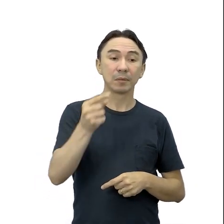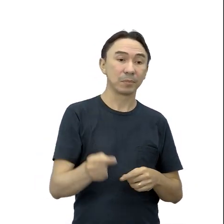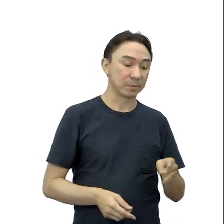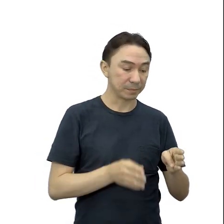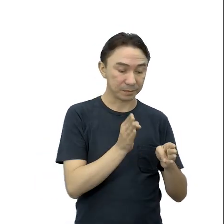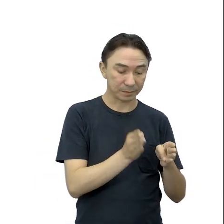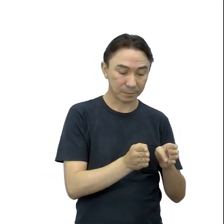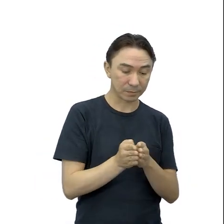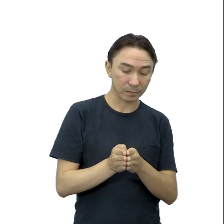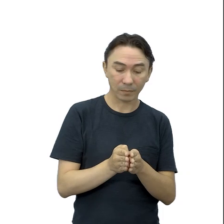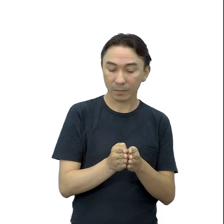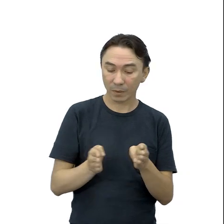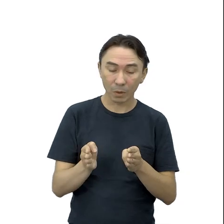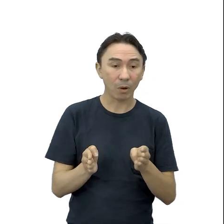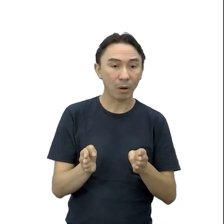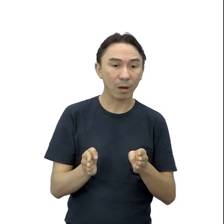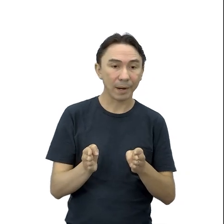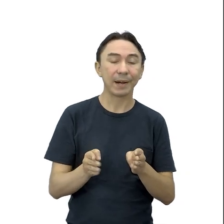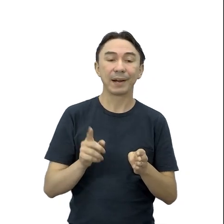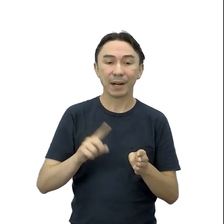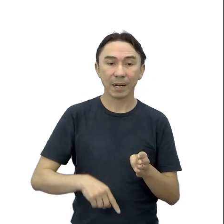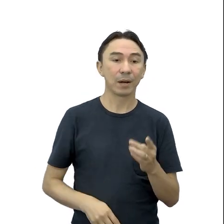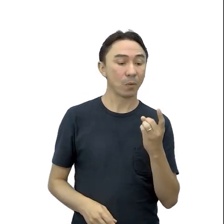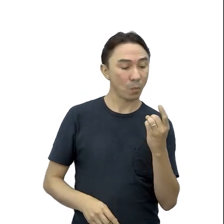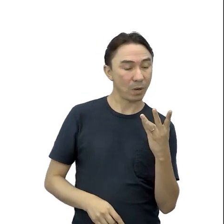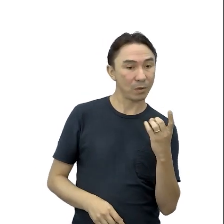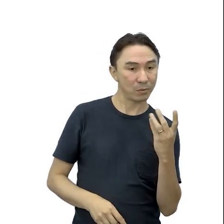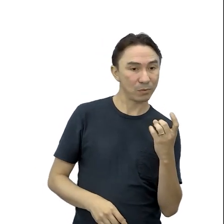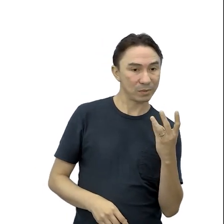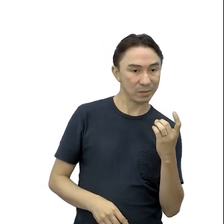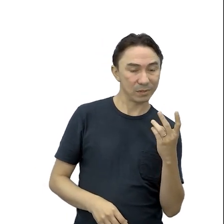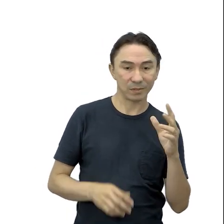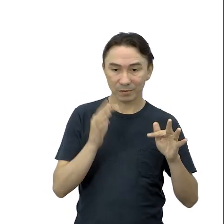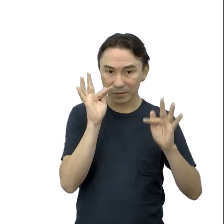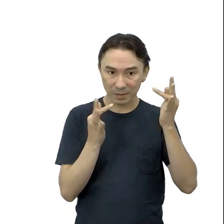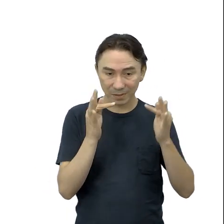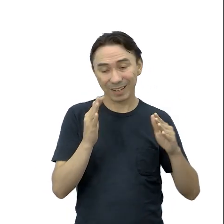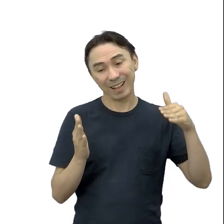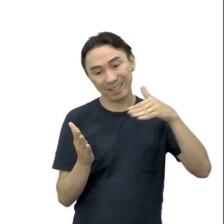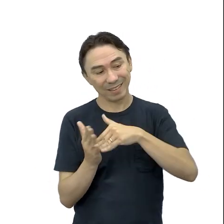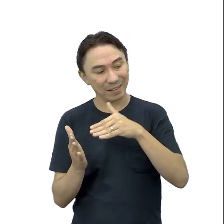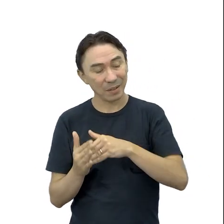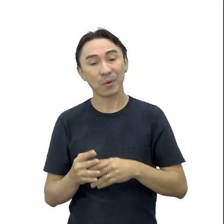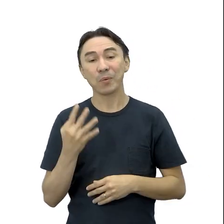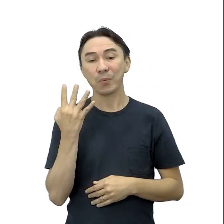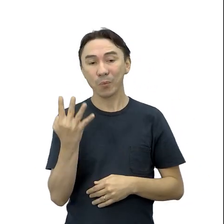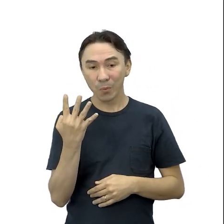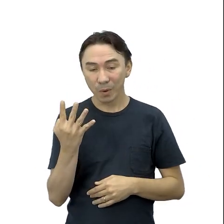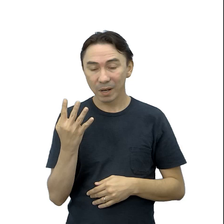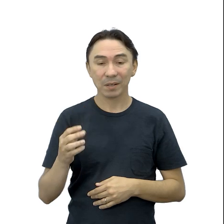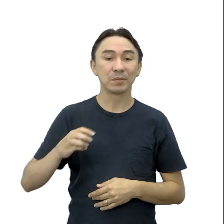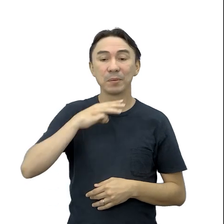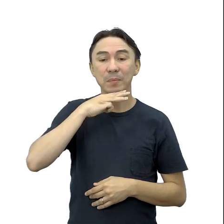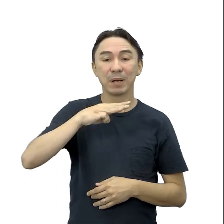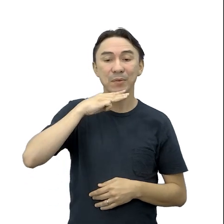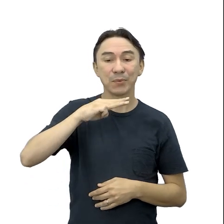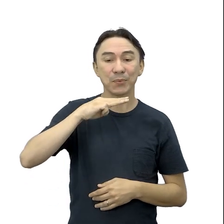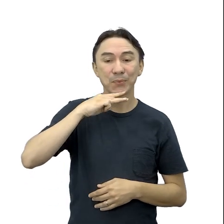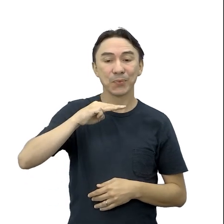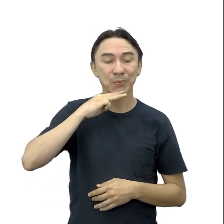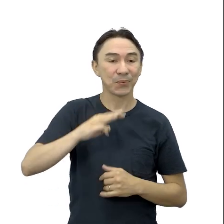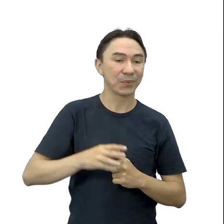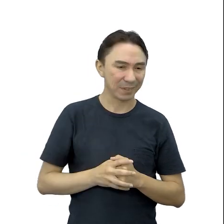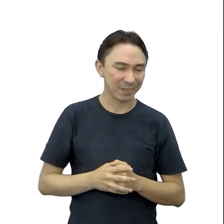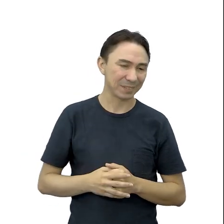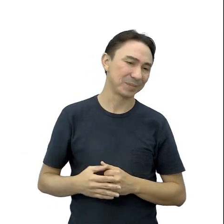de 14 a 4 de março, que é o período de retomada das atividades. No nosso último encontro, nós conversamos um pouco